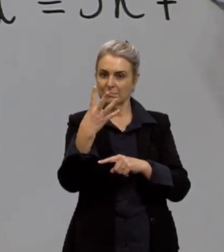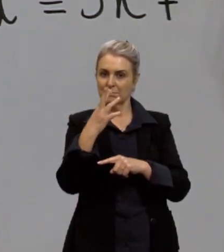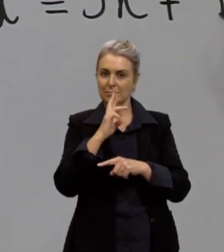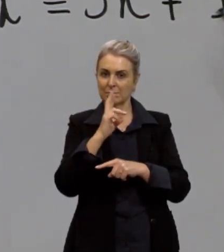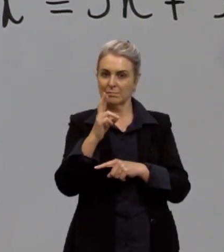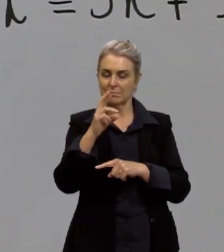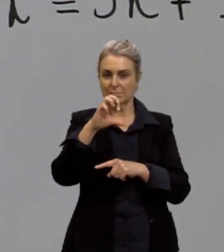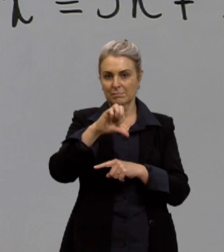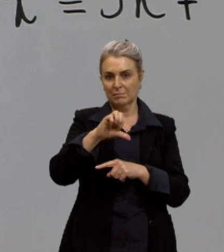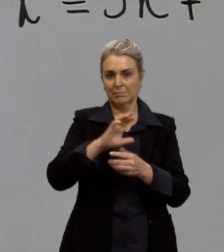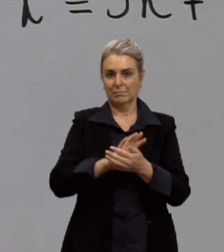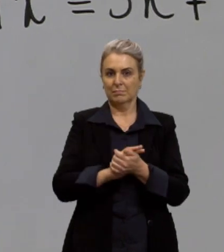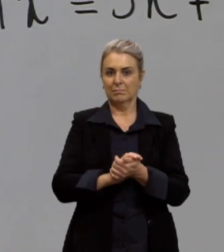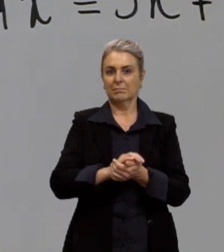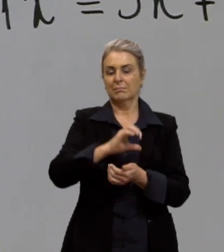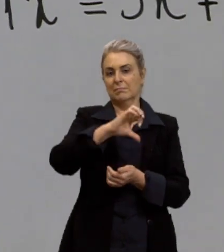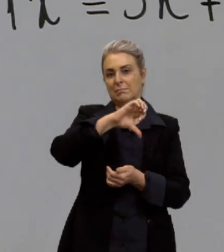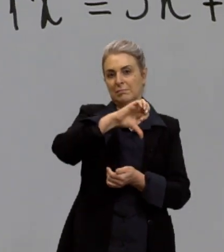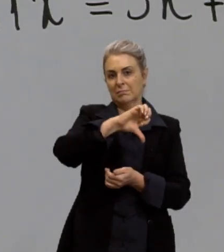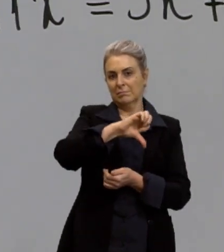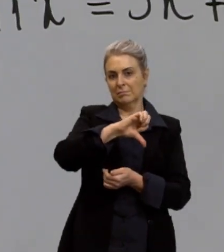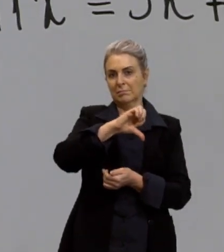mais 915.